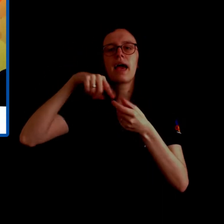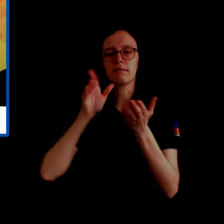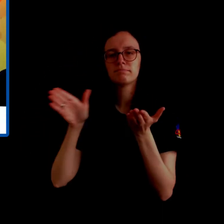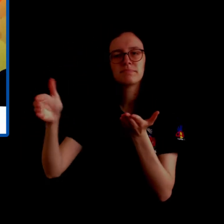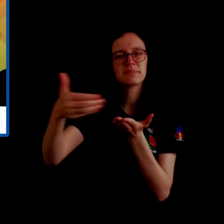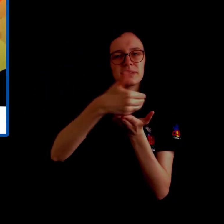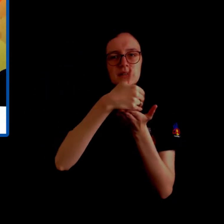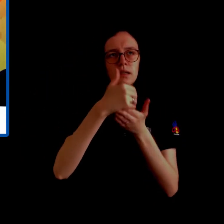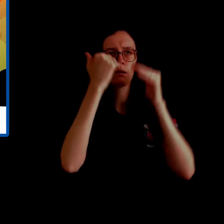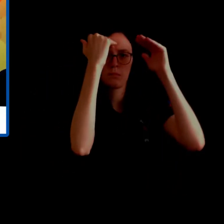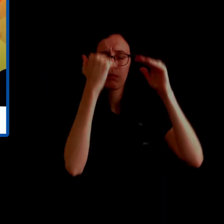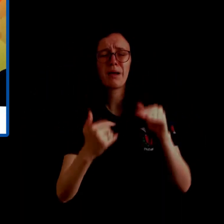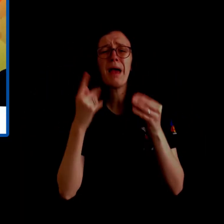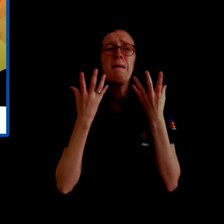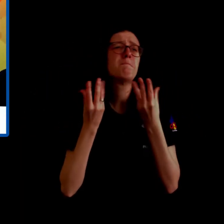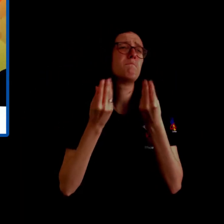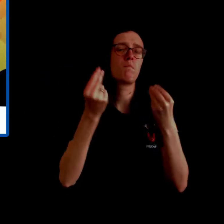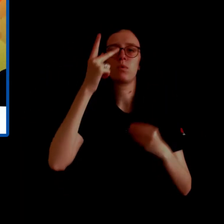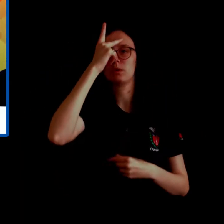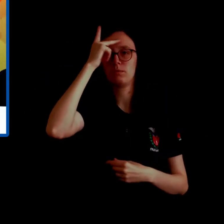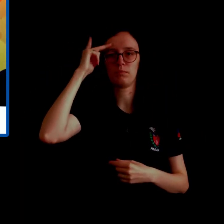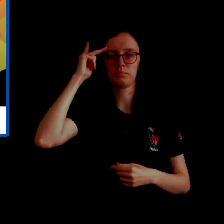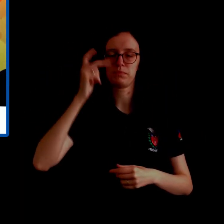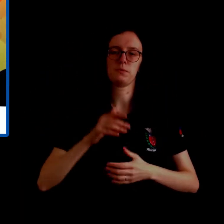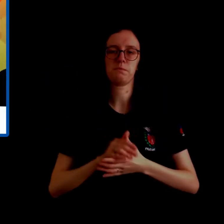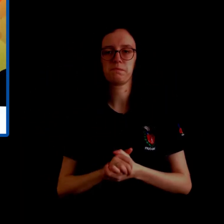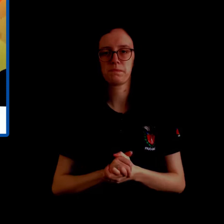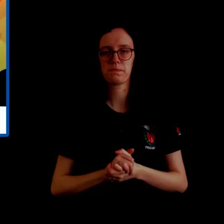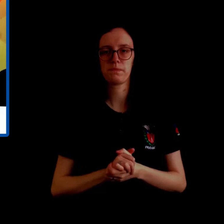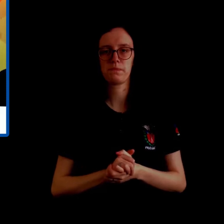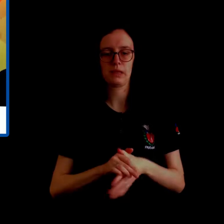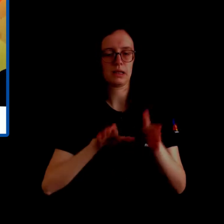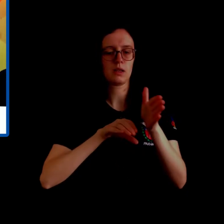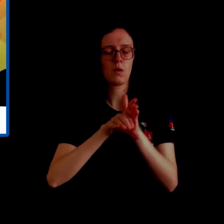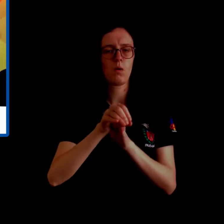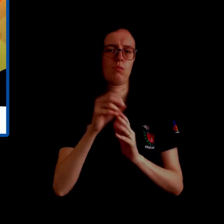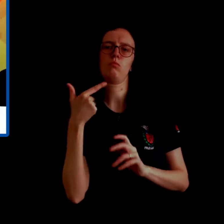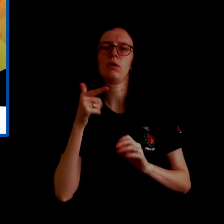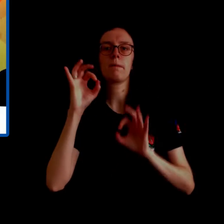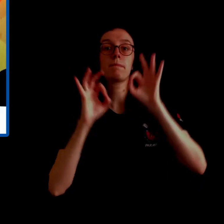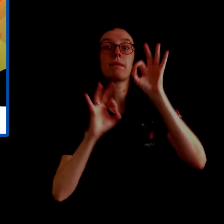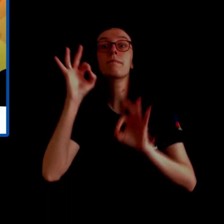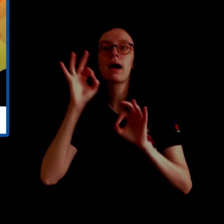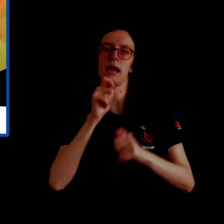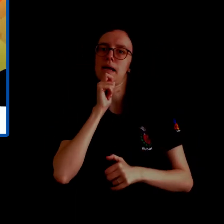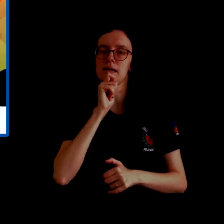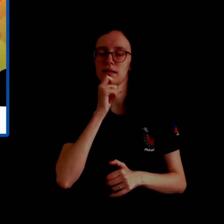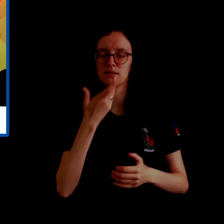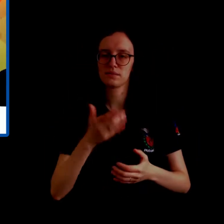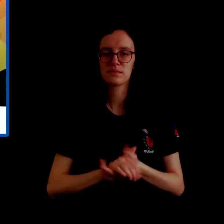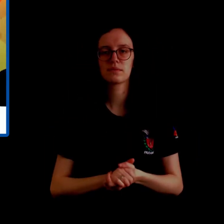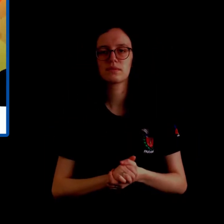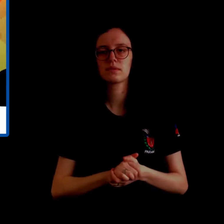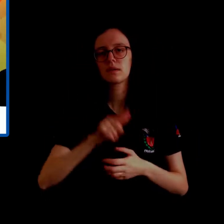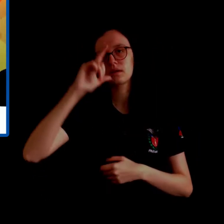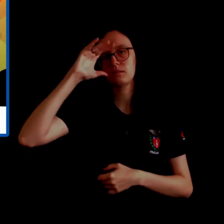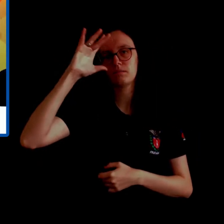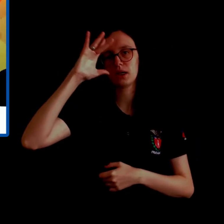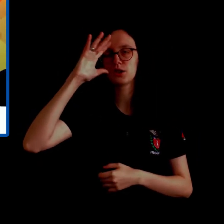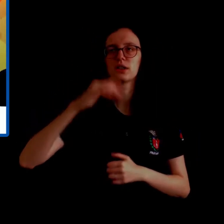É muita gente. A Google não estava preparado. Para vocês terem uma ideia, o